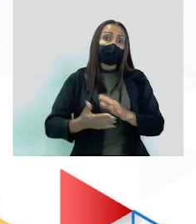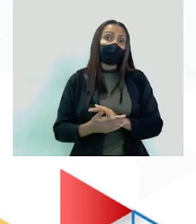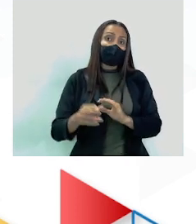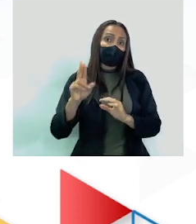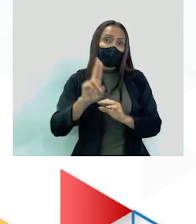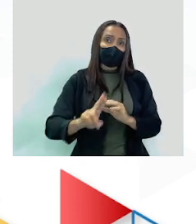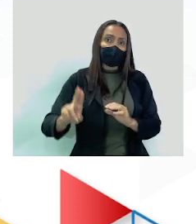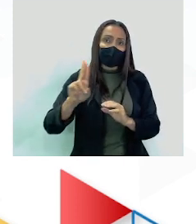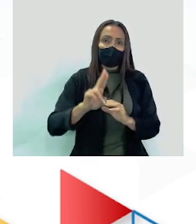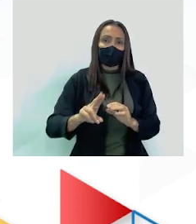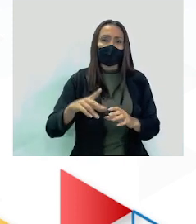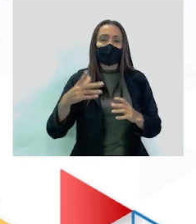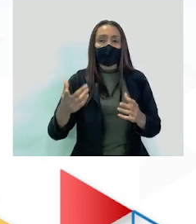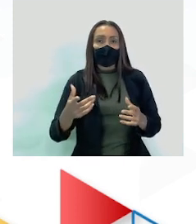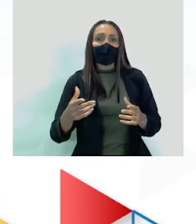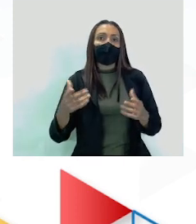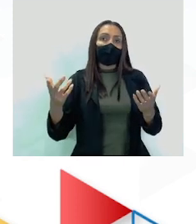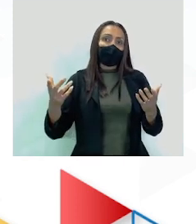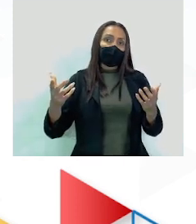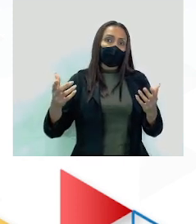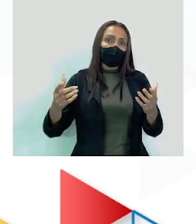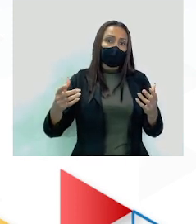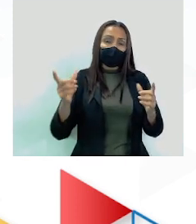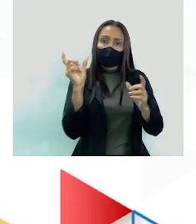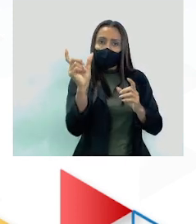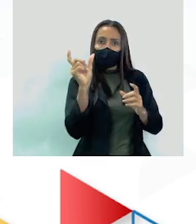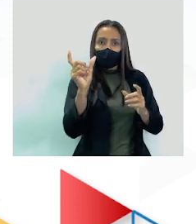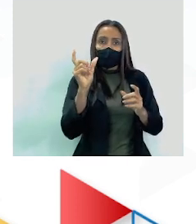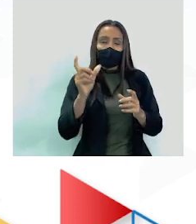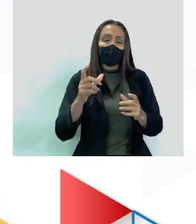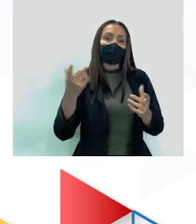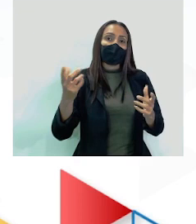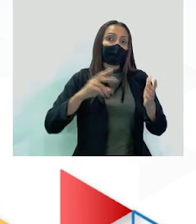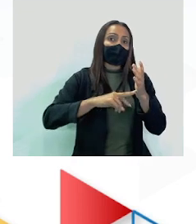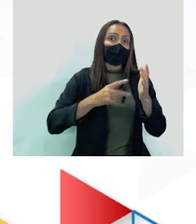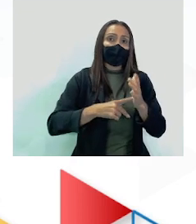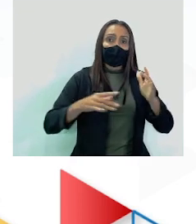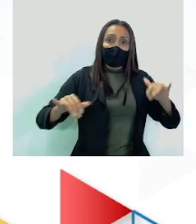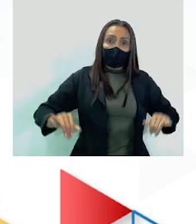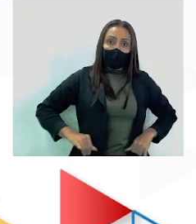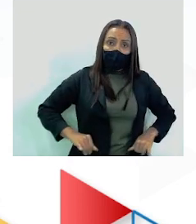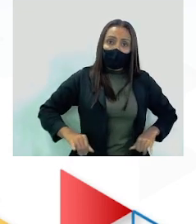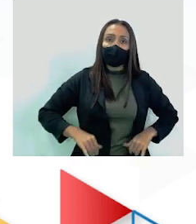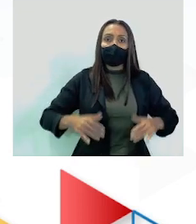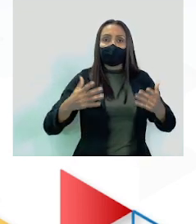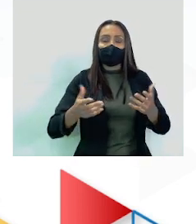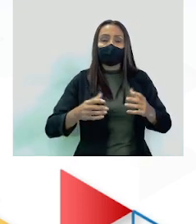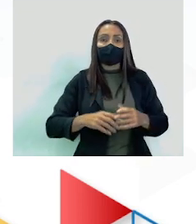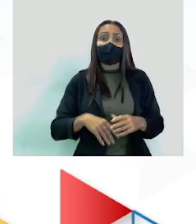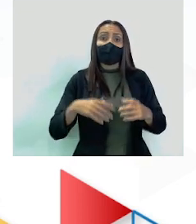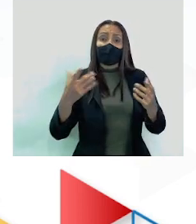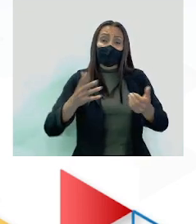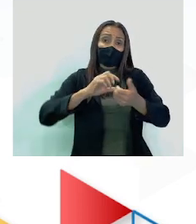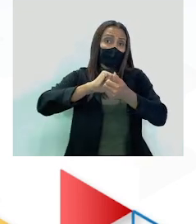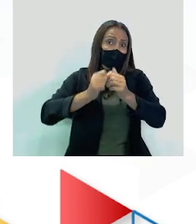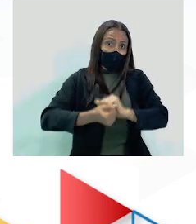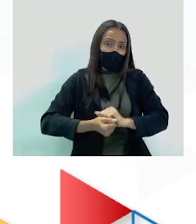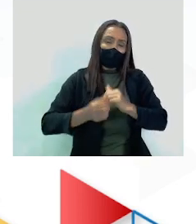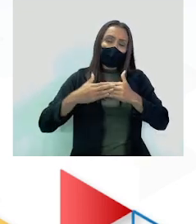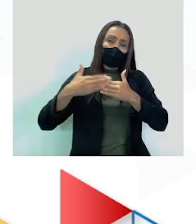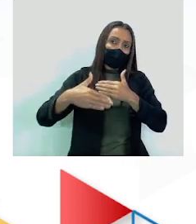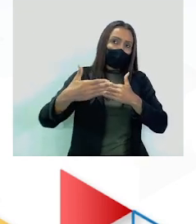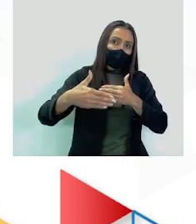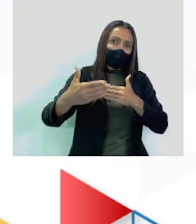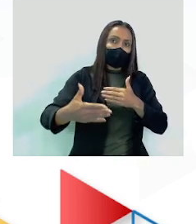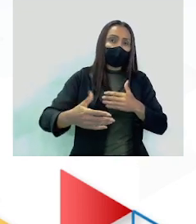para designar sofrimento e resistência física. Com a chegada dos ingleses ao local, aí já mudou um pouco, a expressão foi adaptada e passou a se denominar